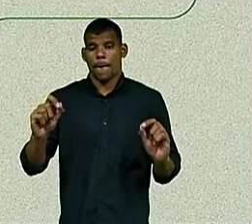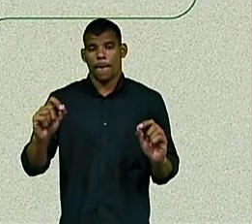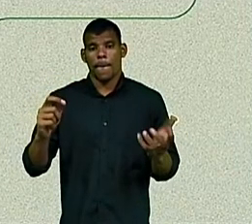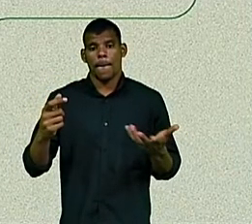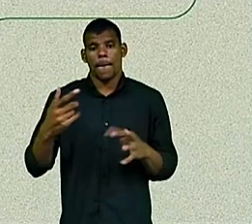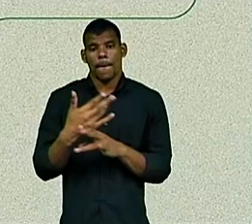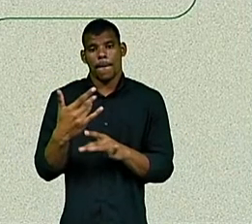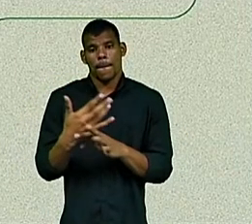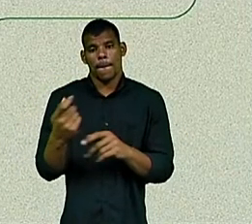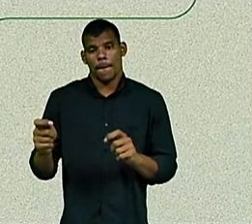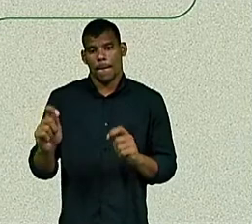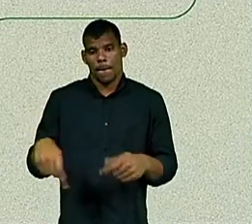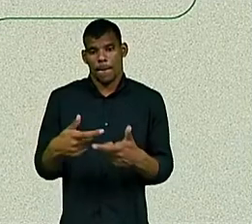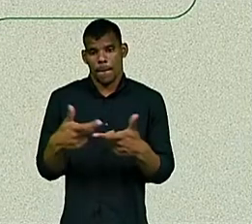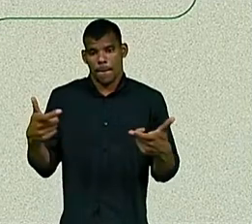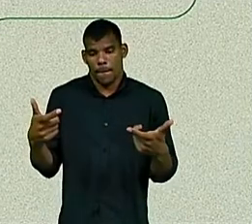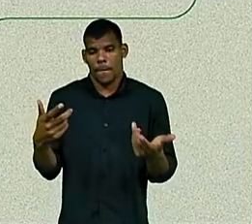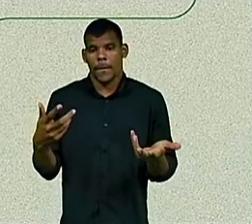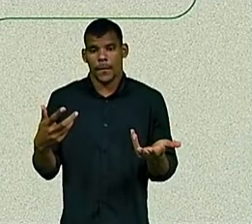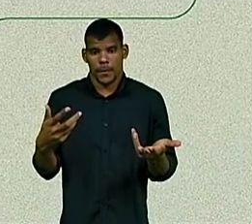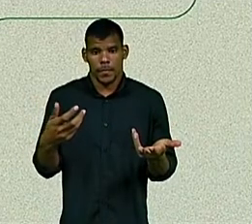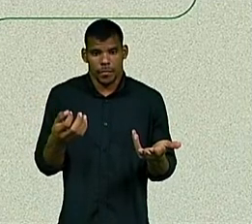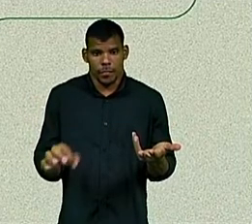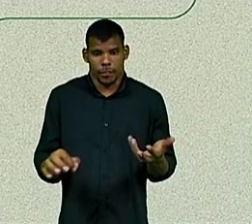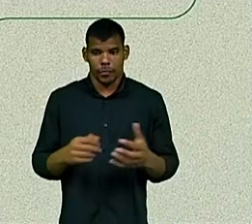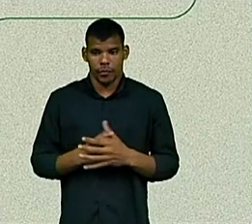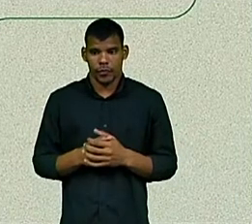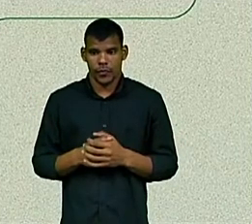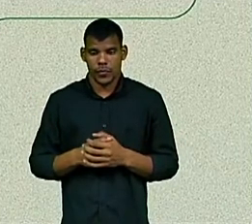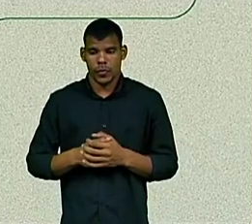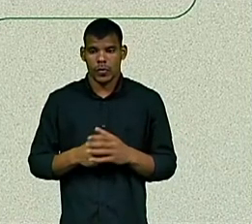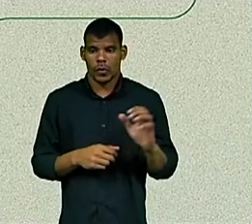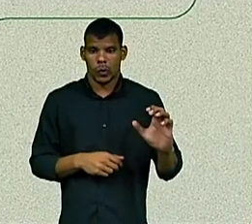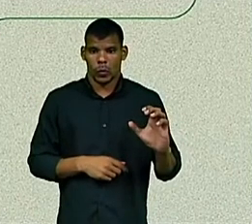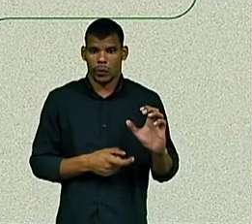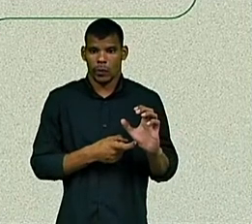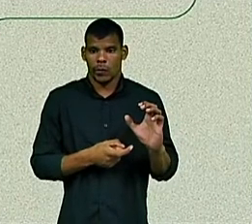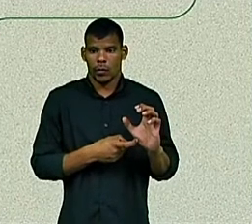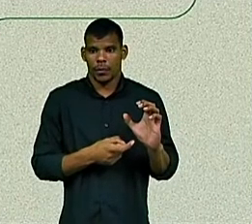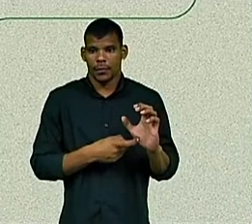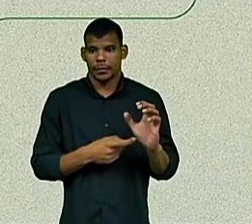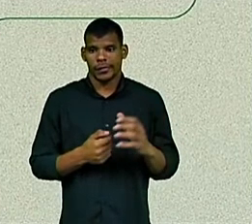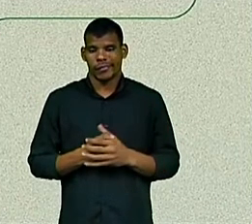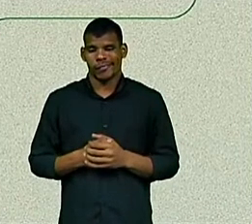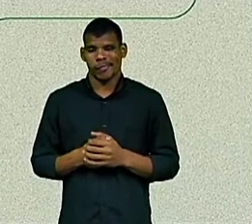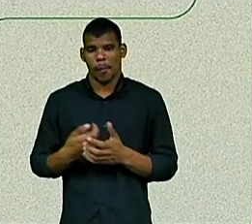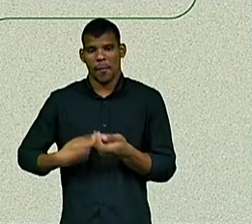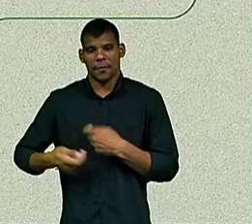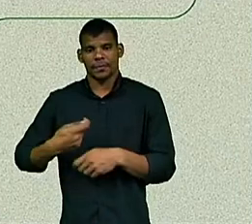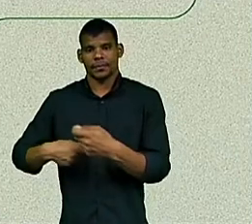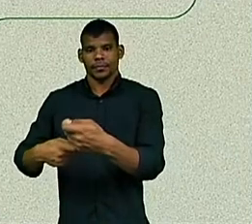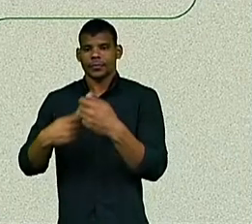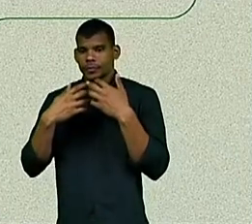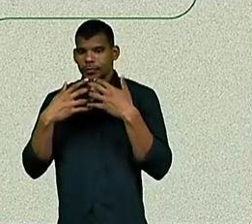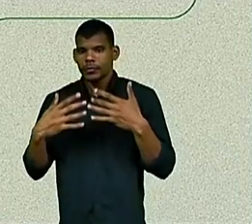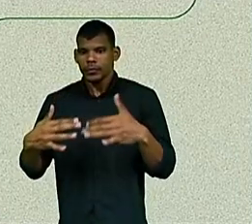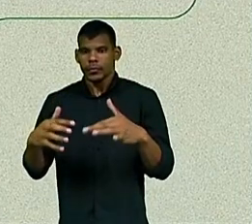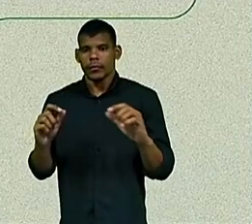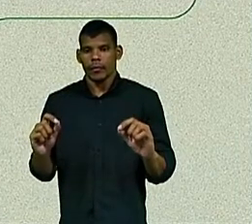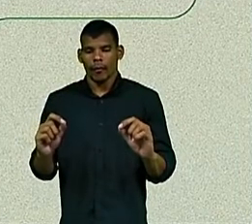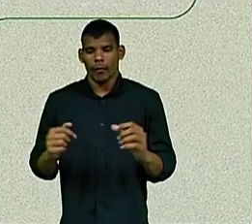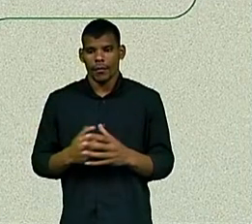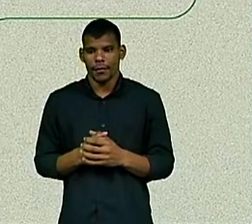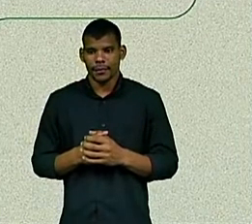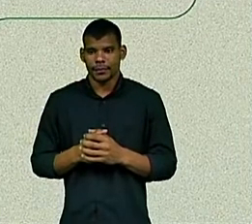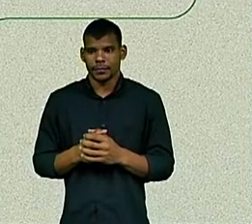passou tem mais gente na cidade do campo a maior demanda por recurso naturais entre os quais os recursos